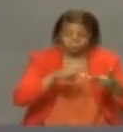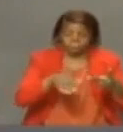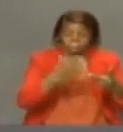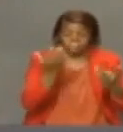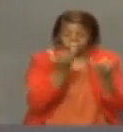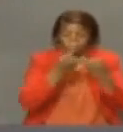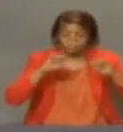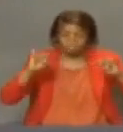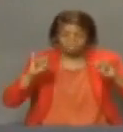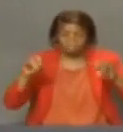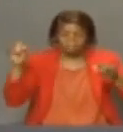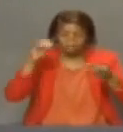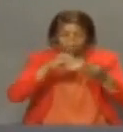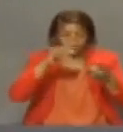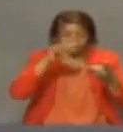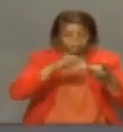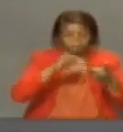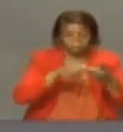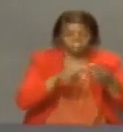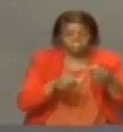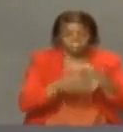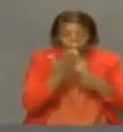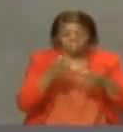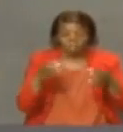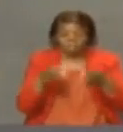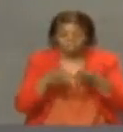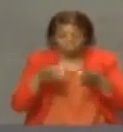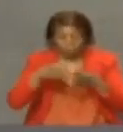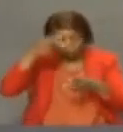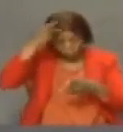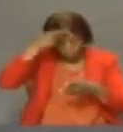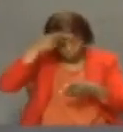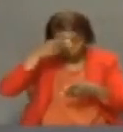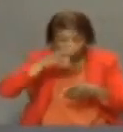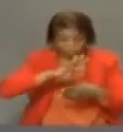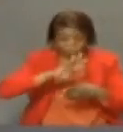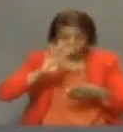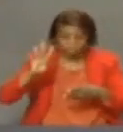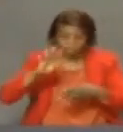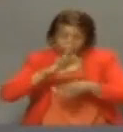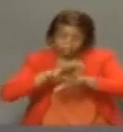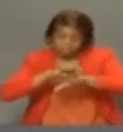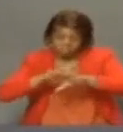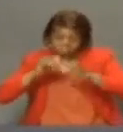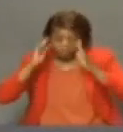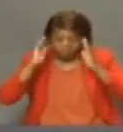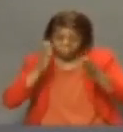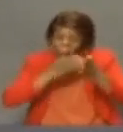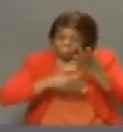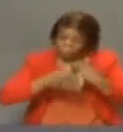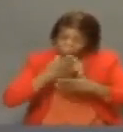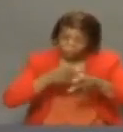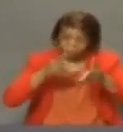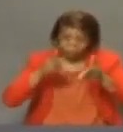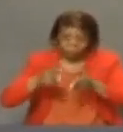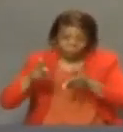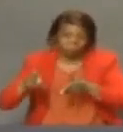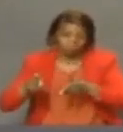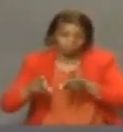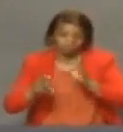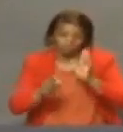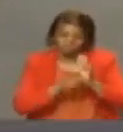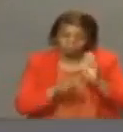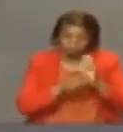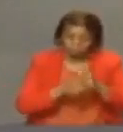mpl a dar o Bom exemplo Cumprindo com Rigor e recomendações das autoridades